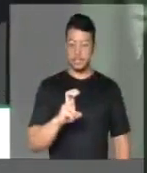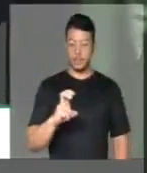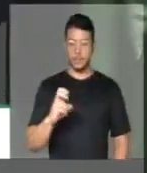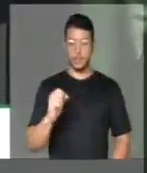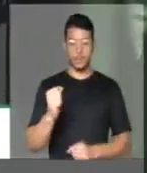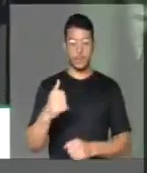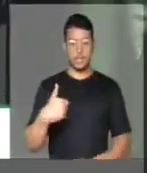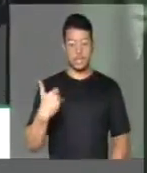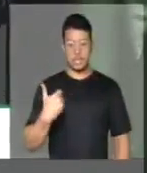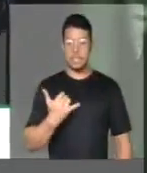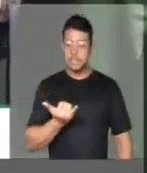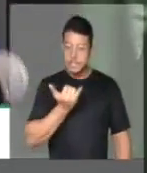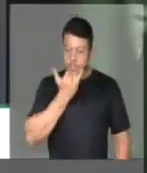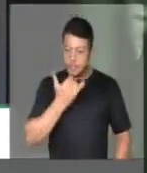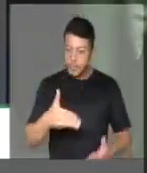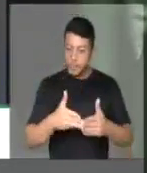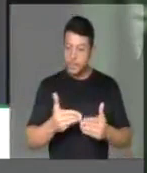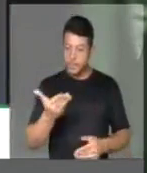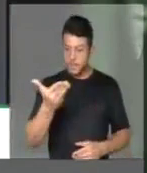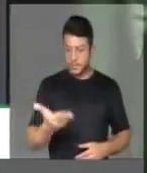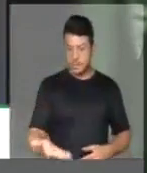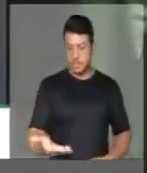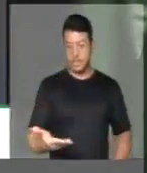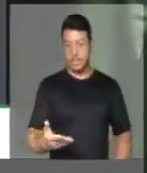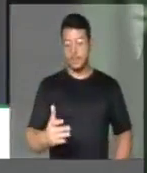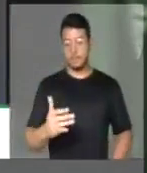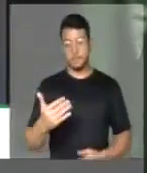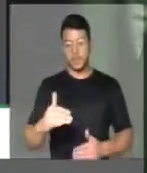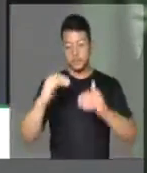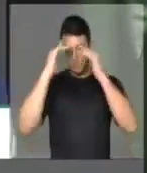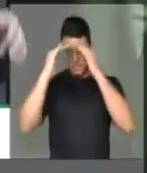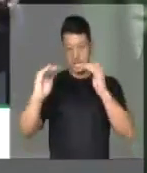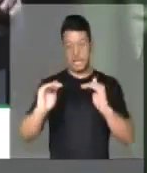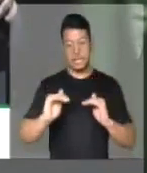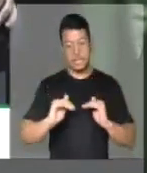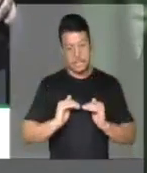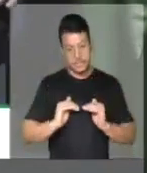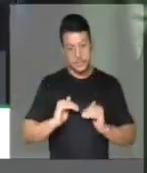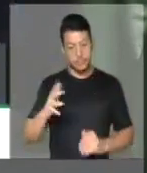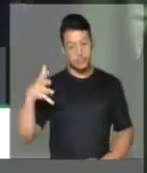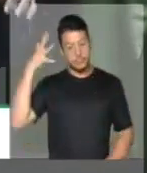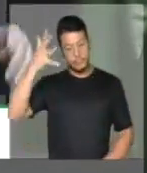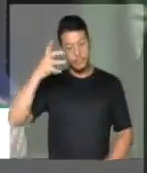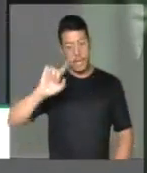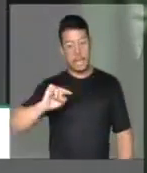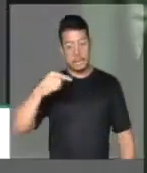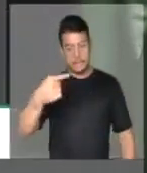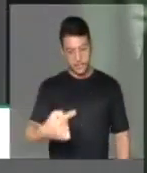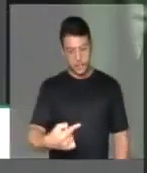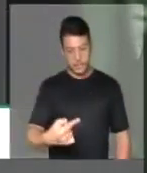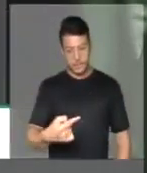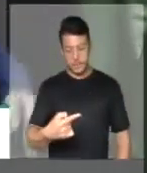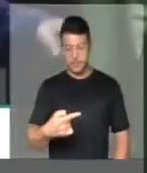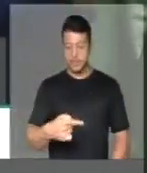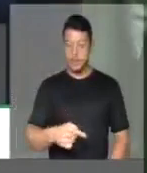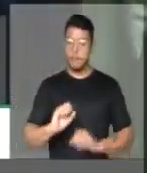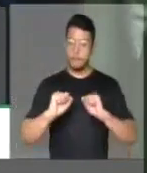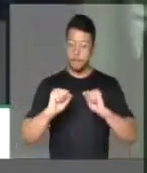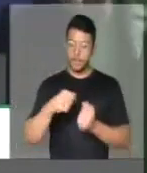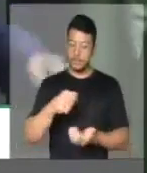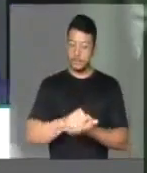ao senhor que está falando no microfone que respeite o orador que está na tribuna e depois deputado se inscreva